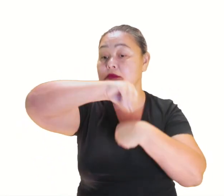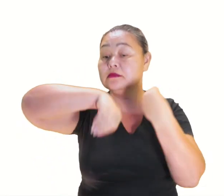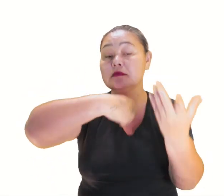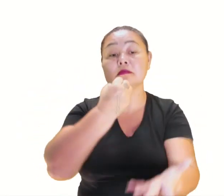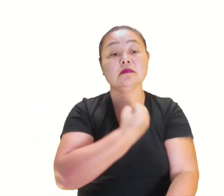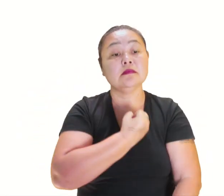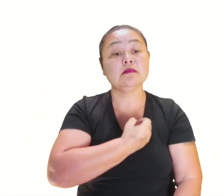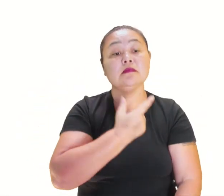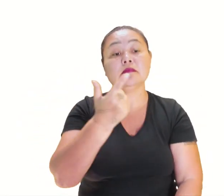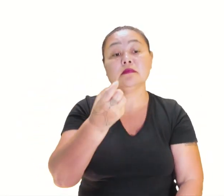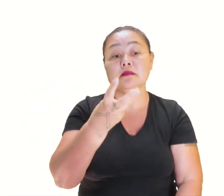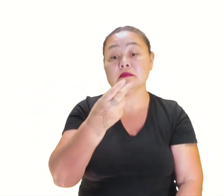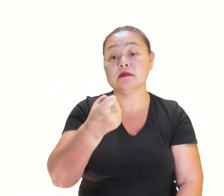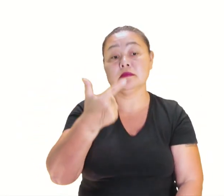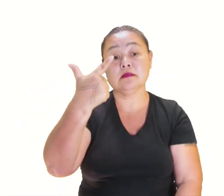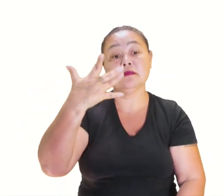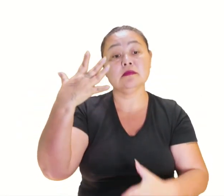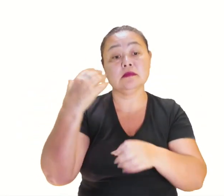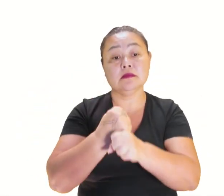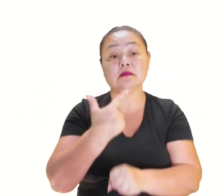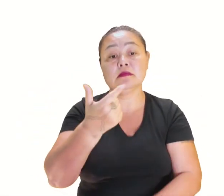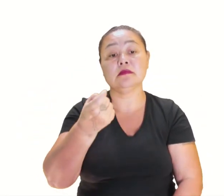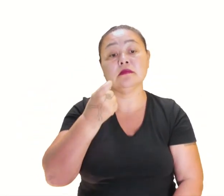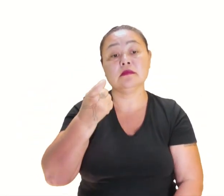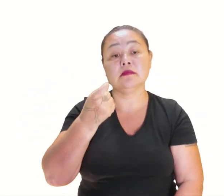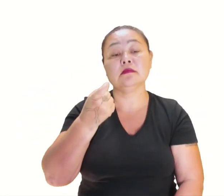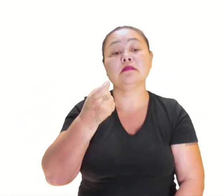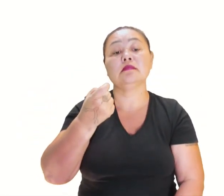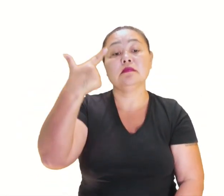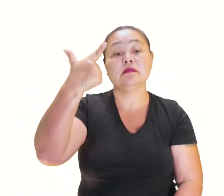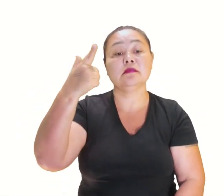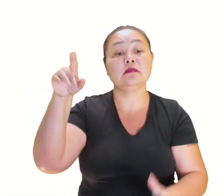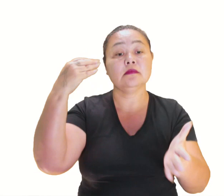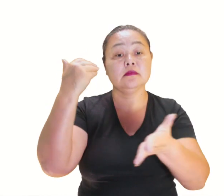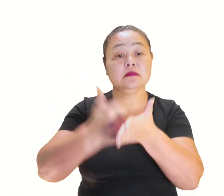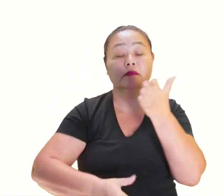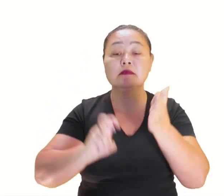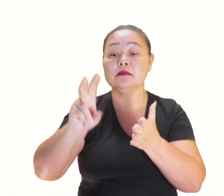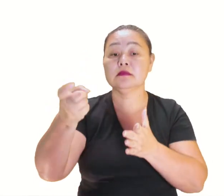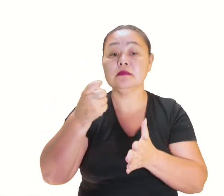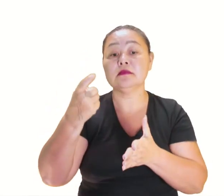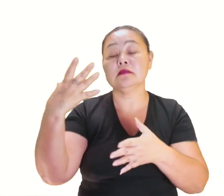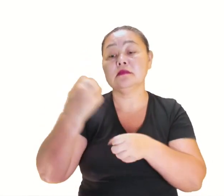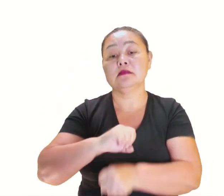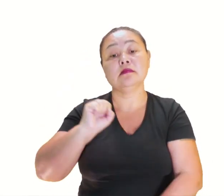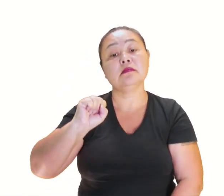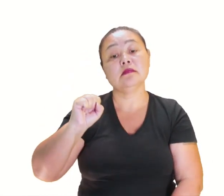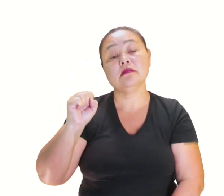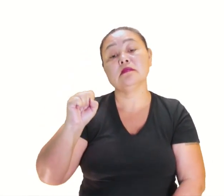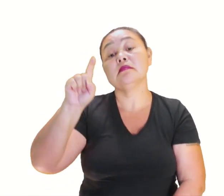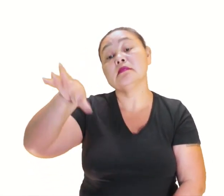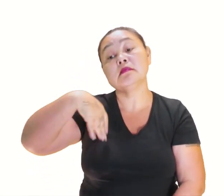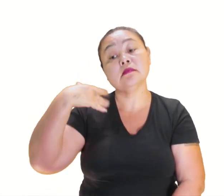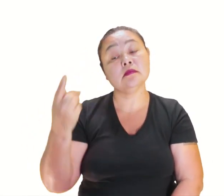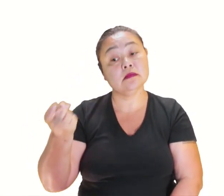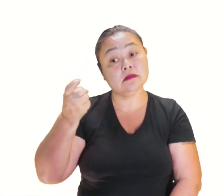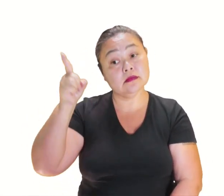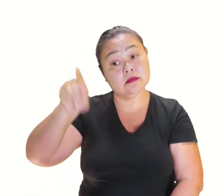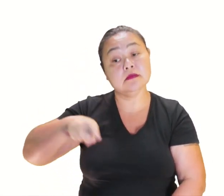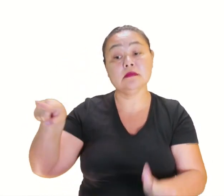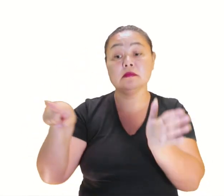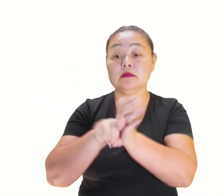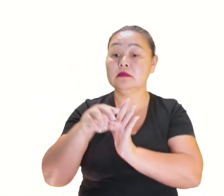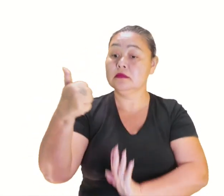algébrica 3x² mais 2x² menos 5x mais 8 para